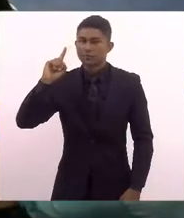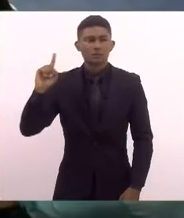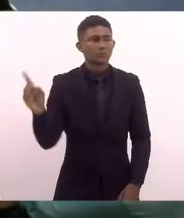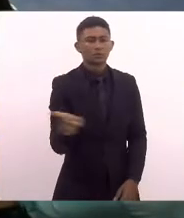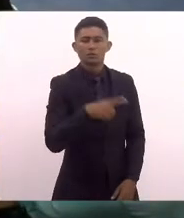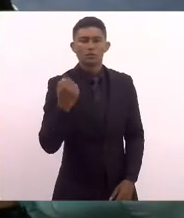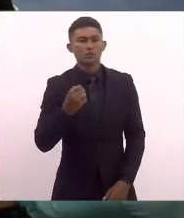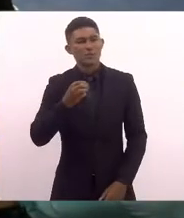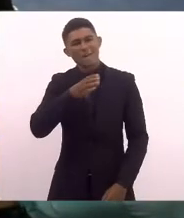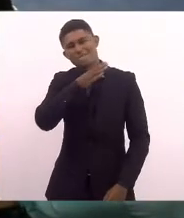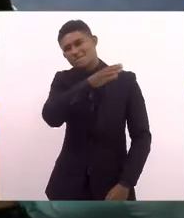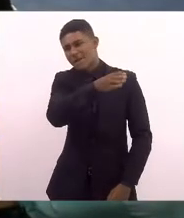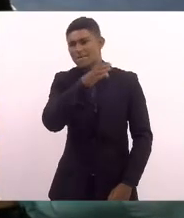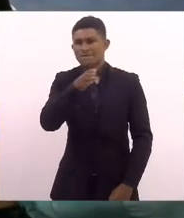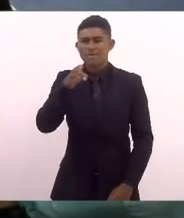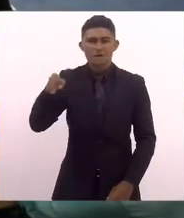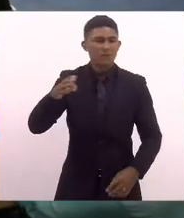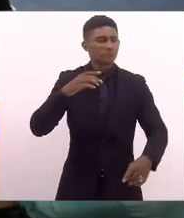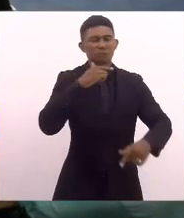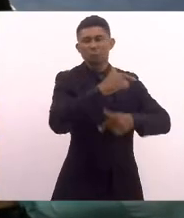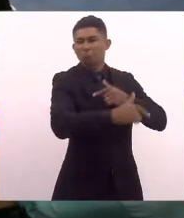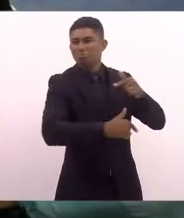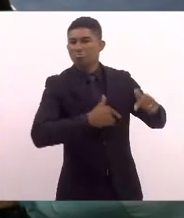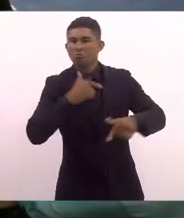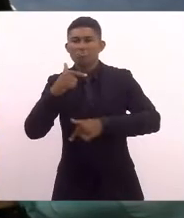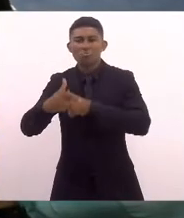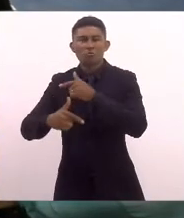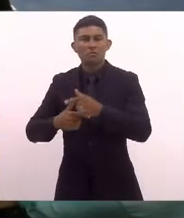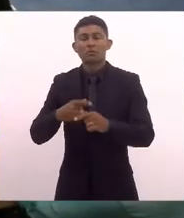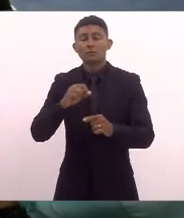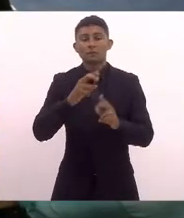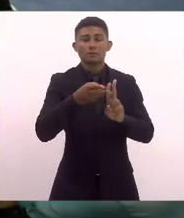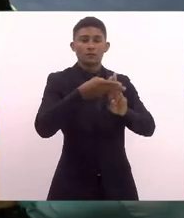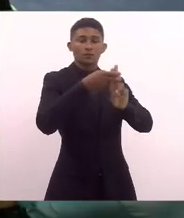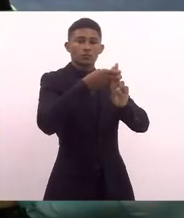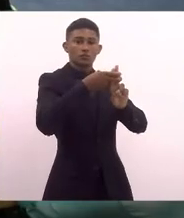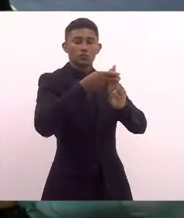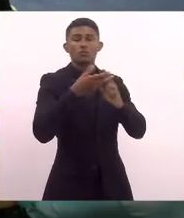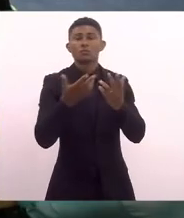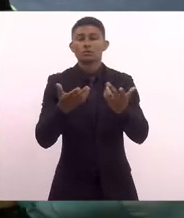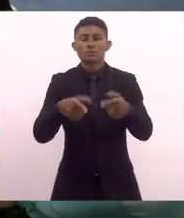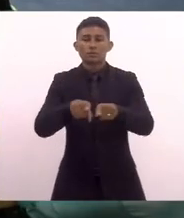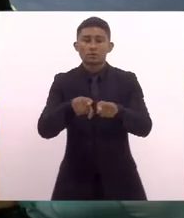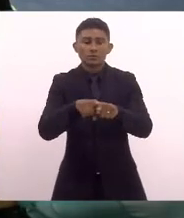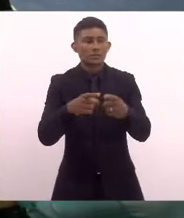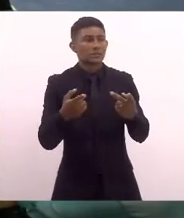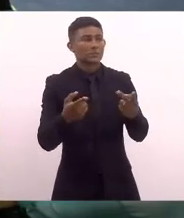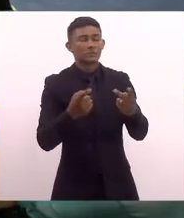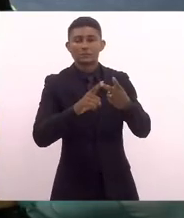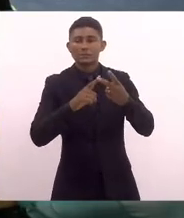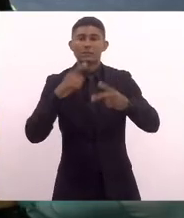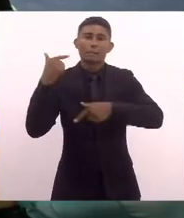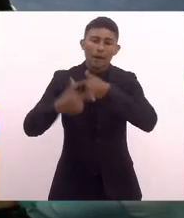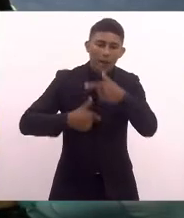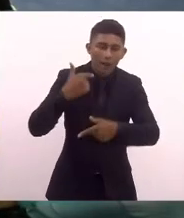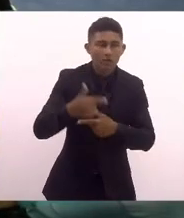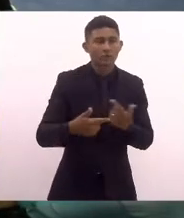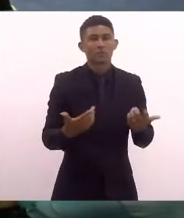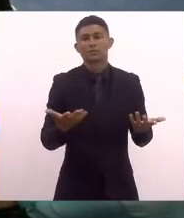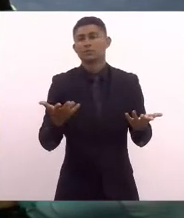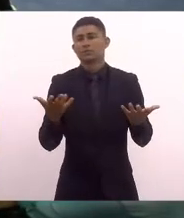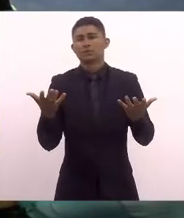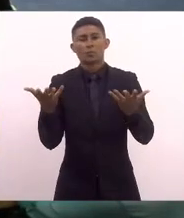lá defendendo o SUS, defendendo o serviço, defendendo a